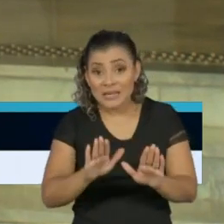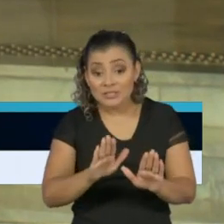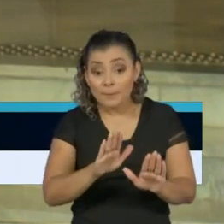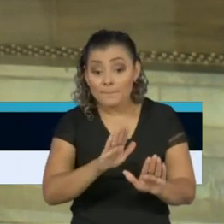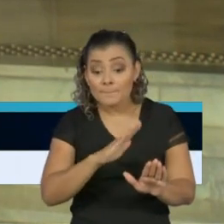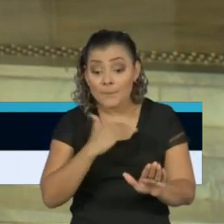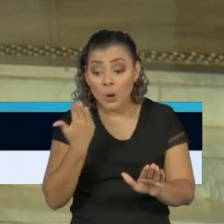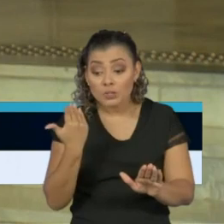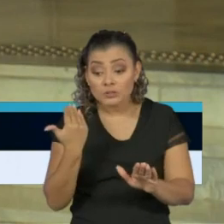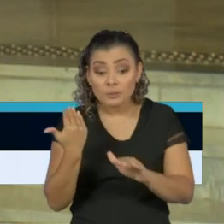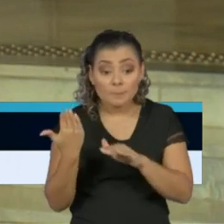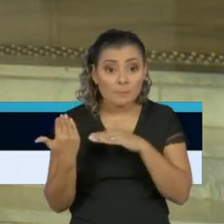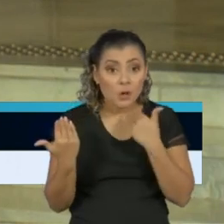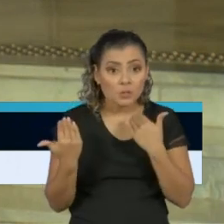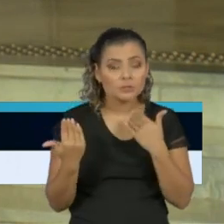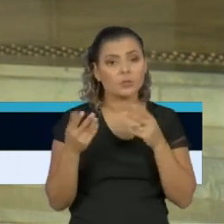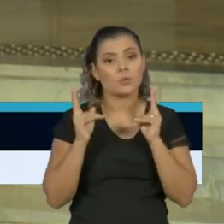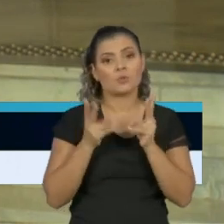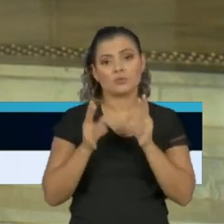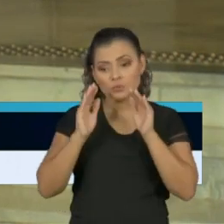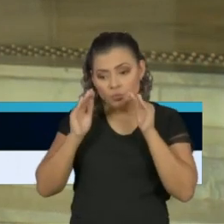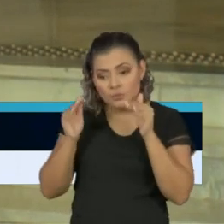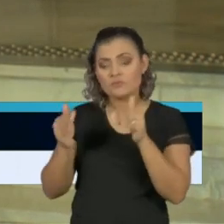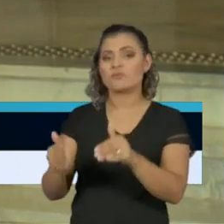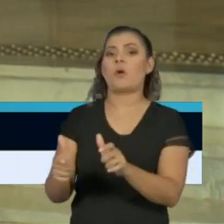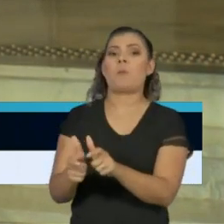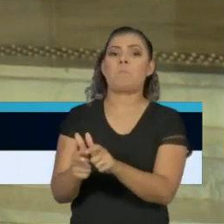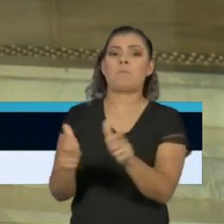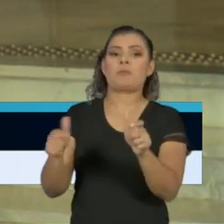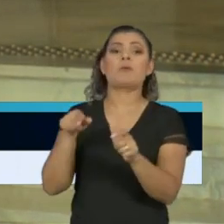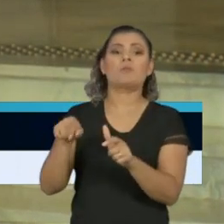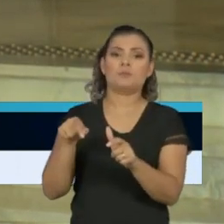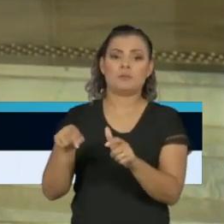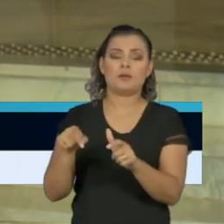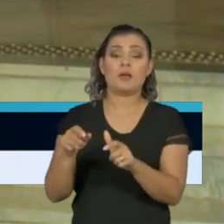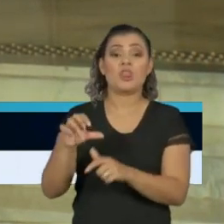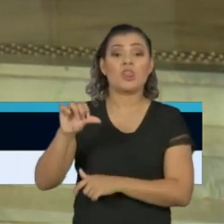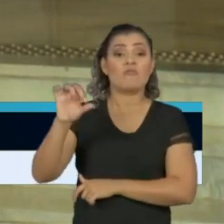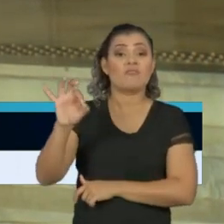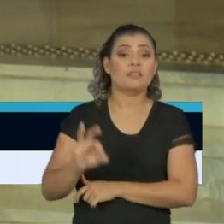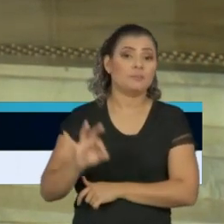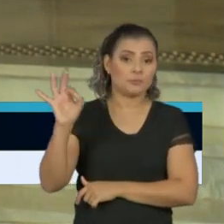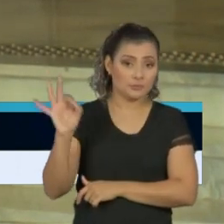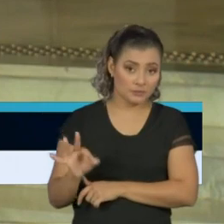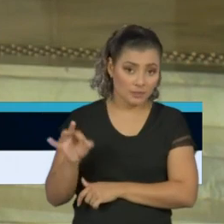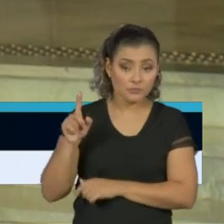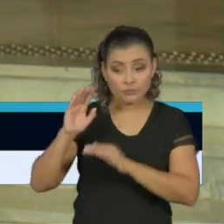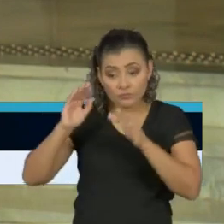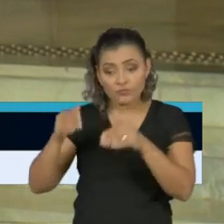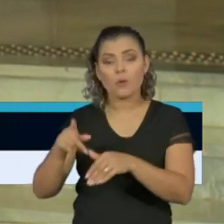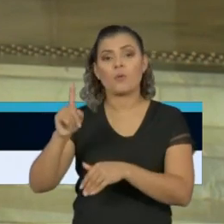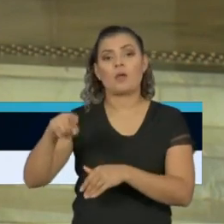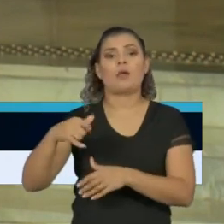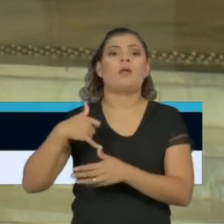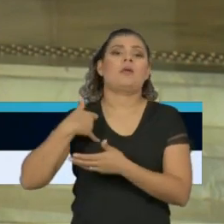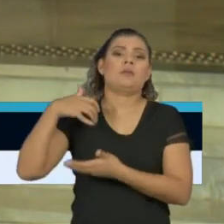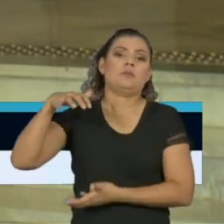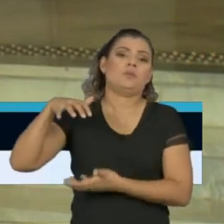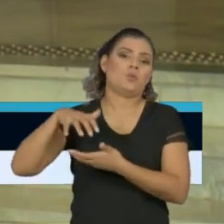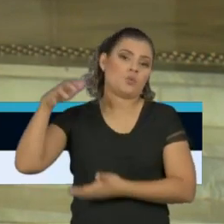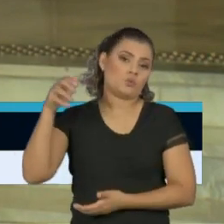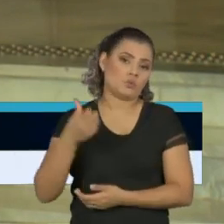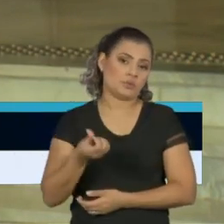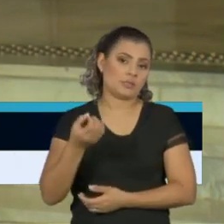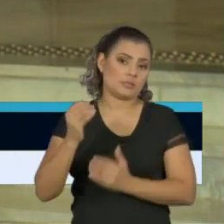letalidade, ela continua muito maior, quase 90%, na população acima de